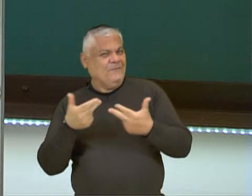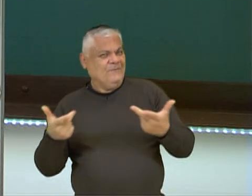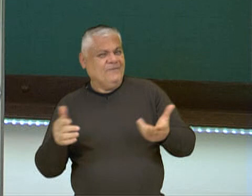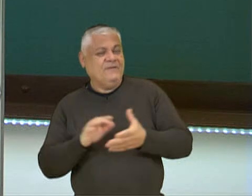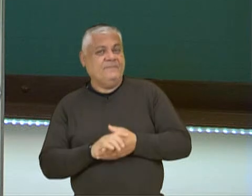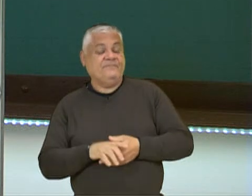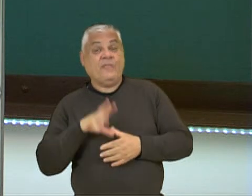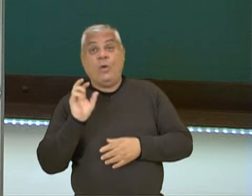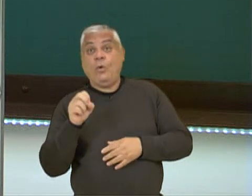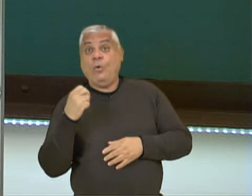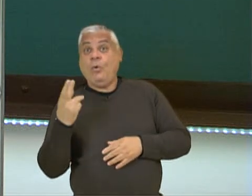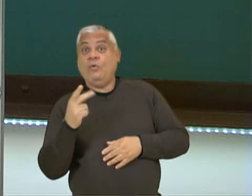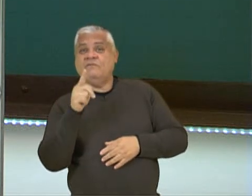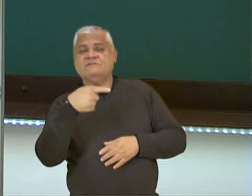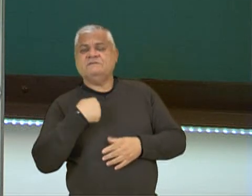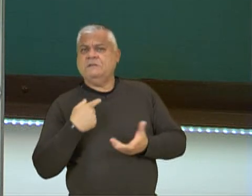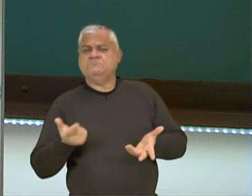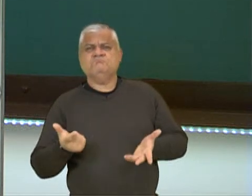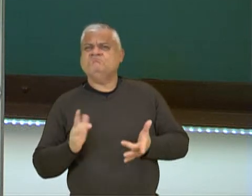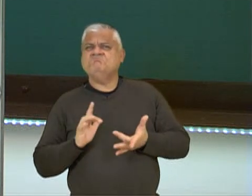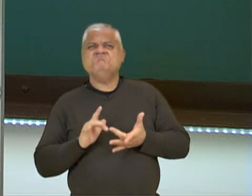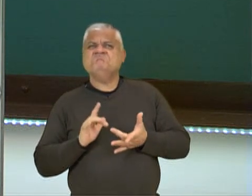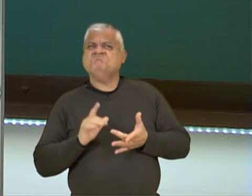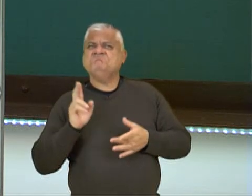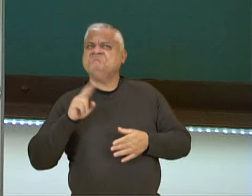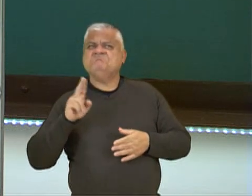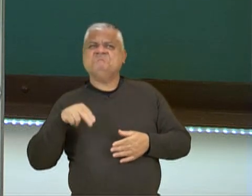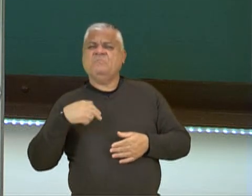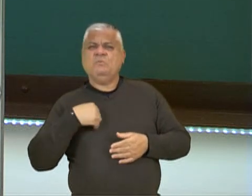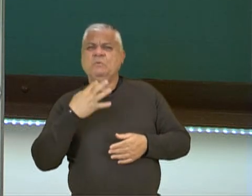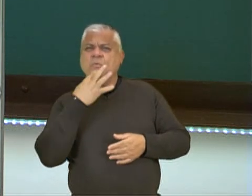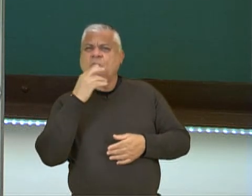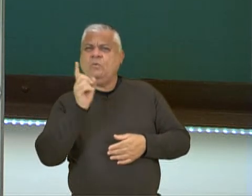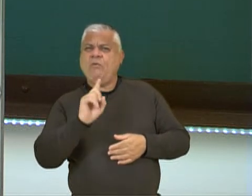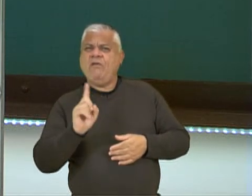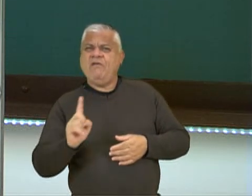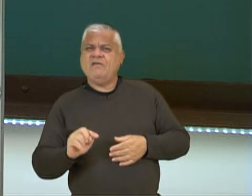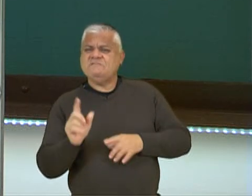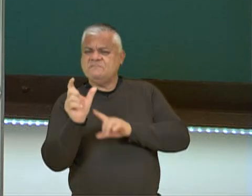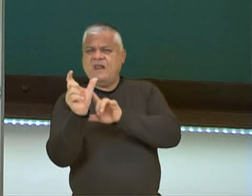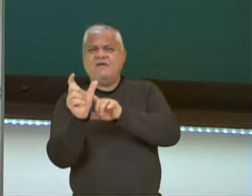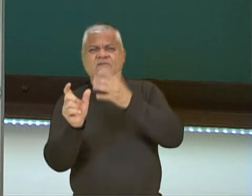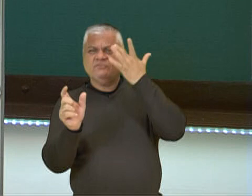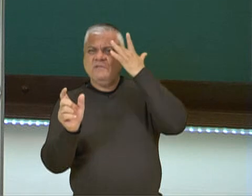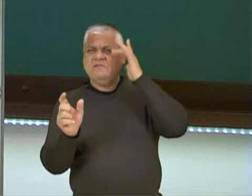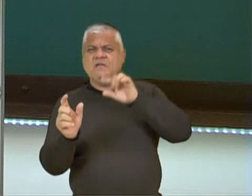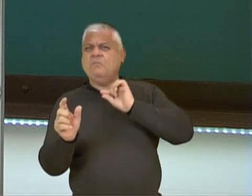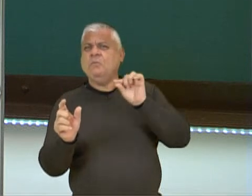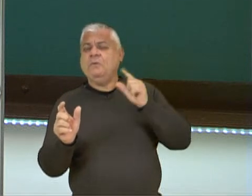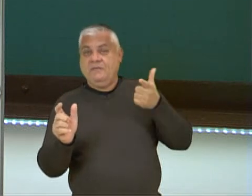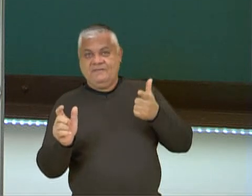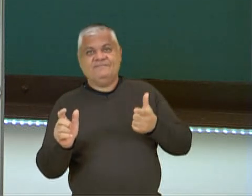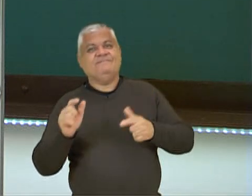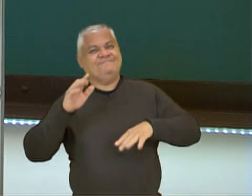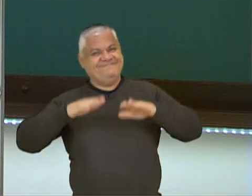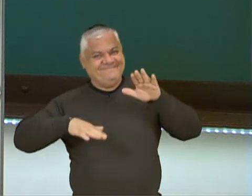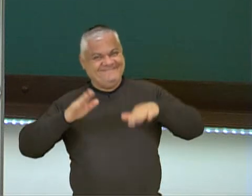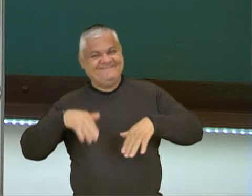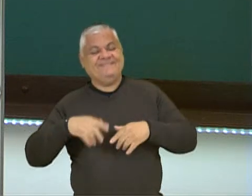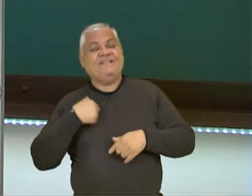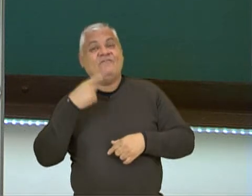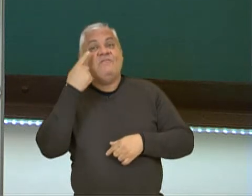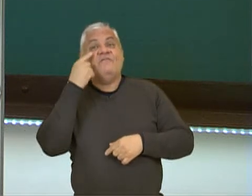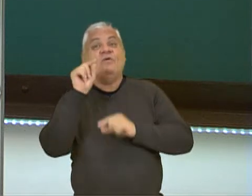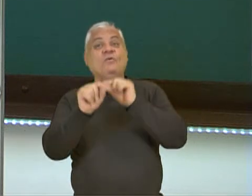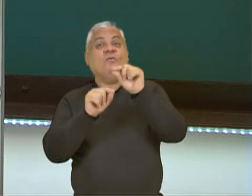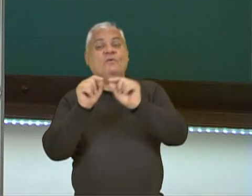Ou de repente onde você vive você não tem muito contato com essas características e não tem nem ideia do que se trata? Então vamos estabelecer ali o que